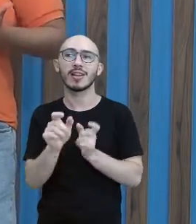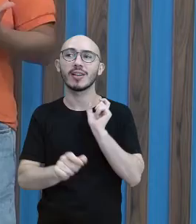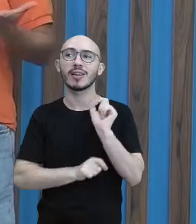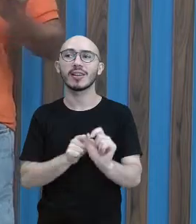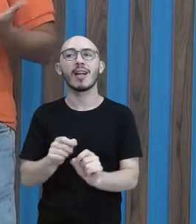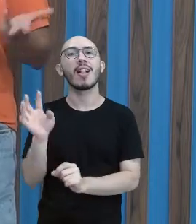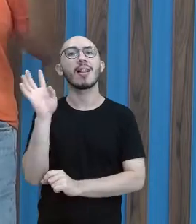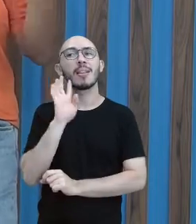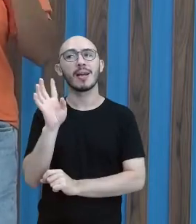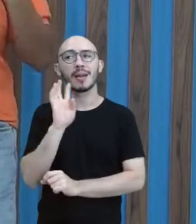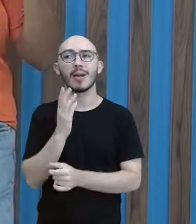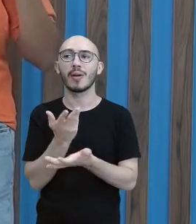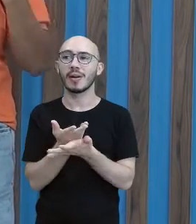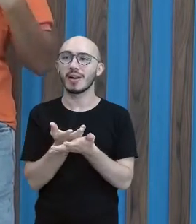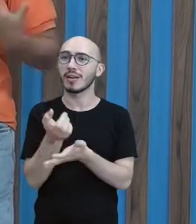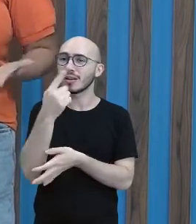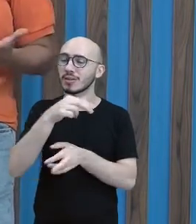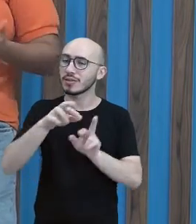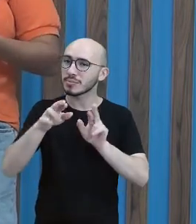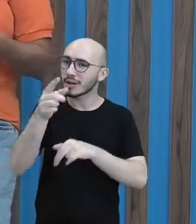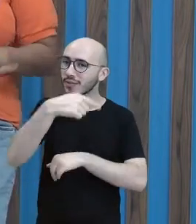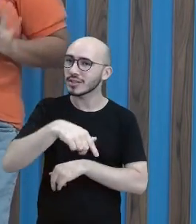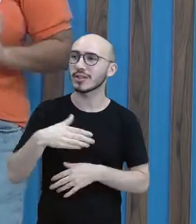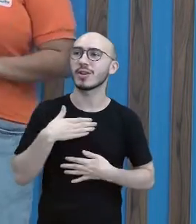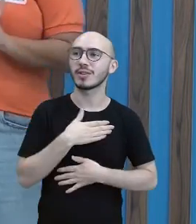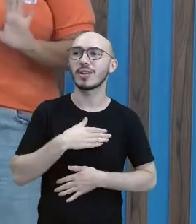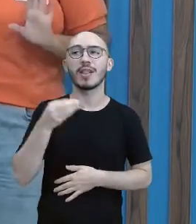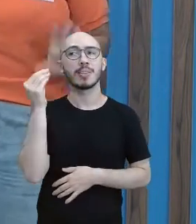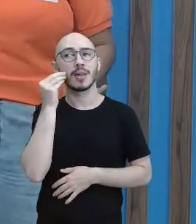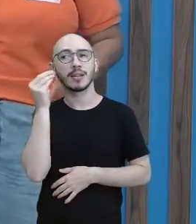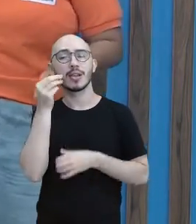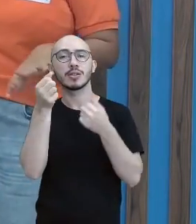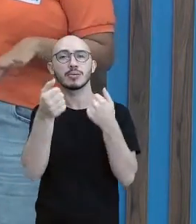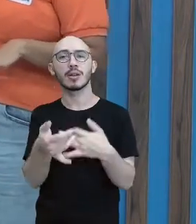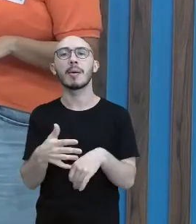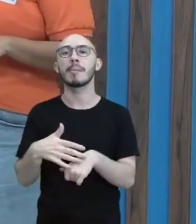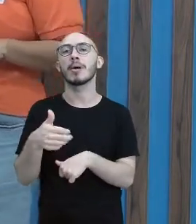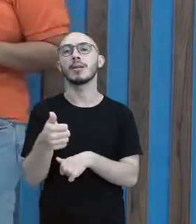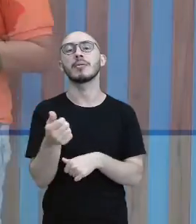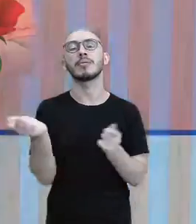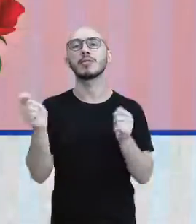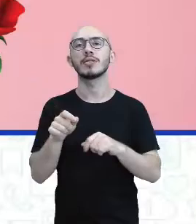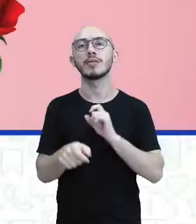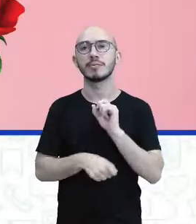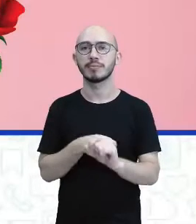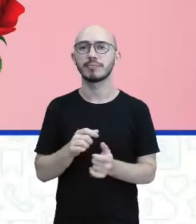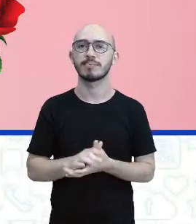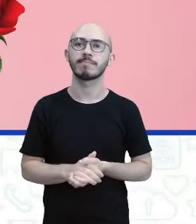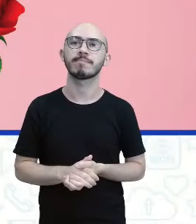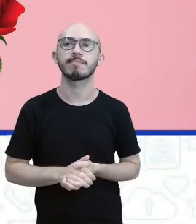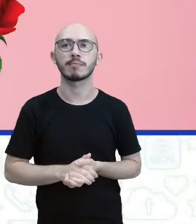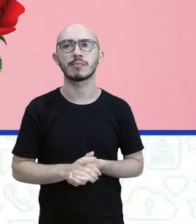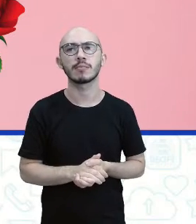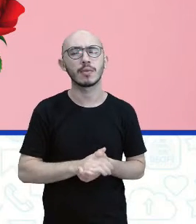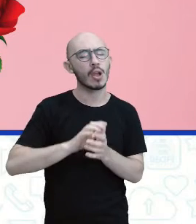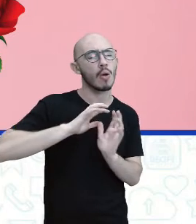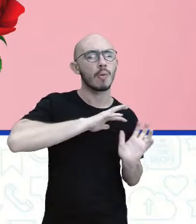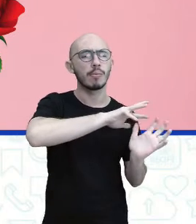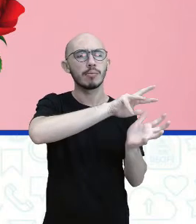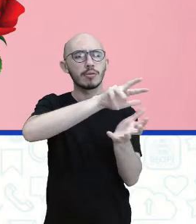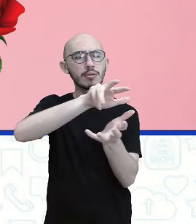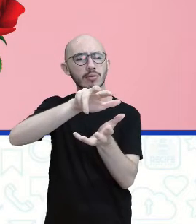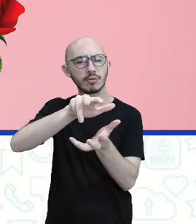bastante divertida até. Eu espero que vocês tenham gostado. Tentei explicar do melhor jeito possível. Por um mundo onde estejamos